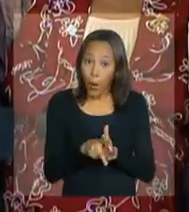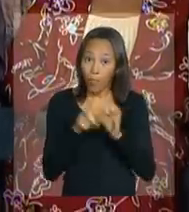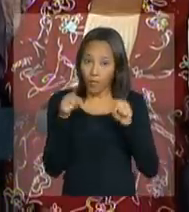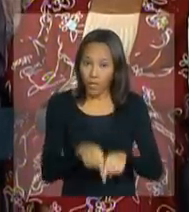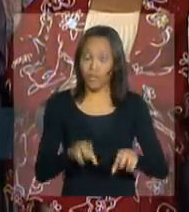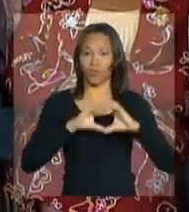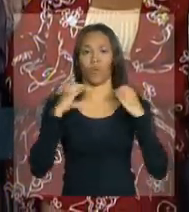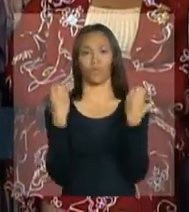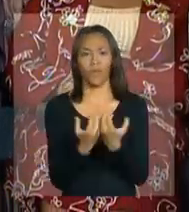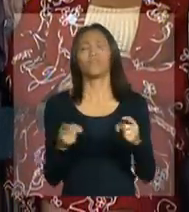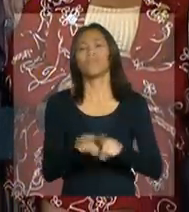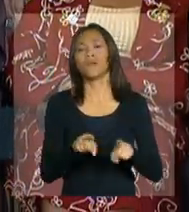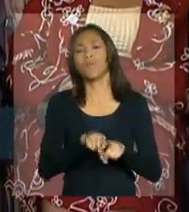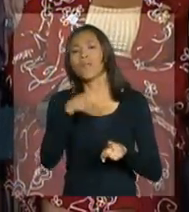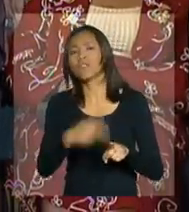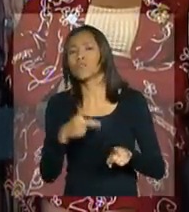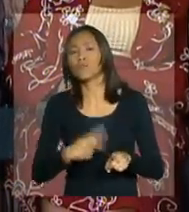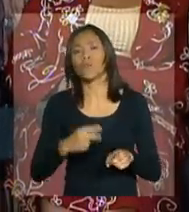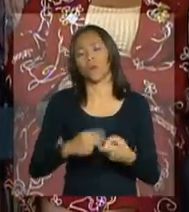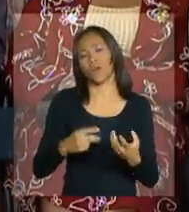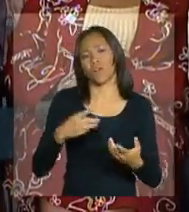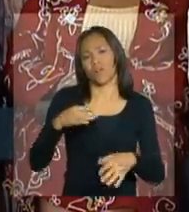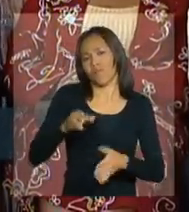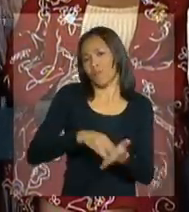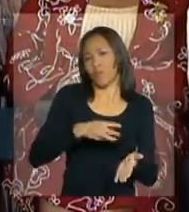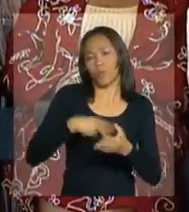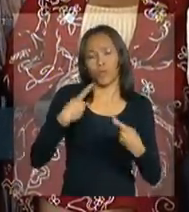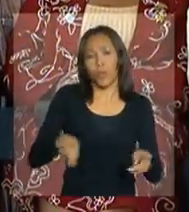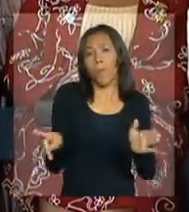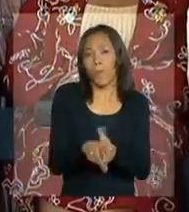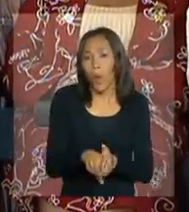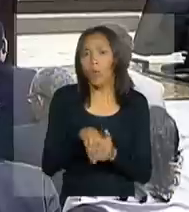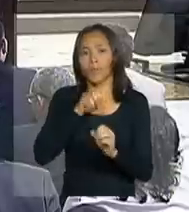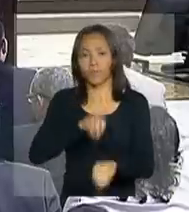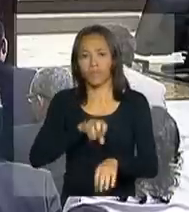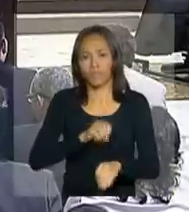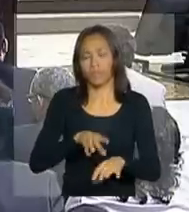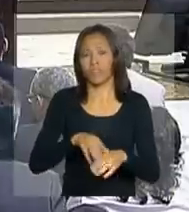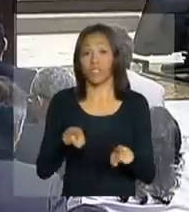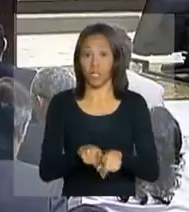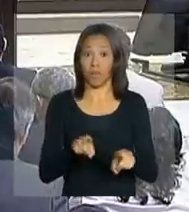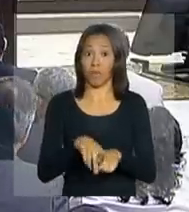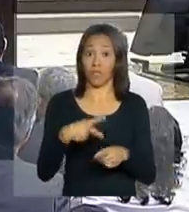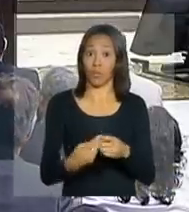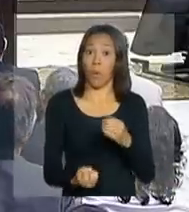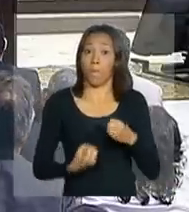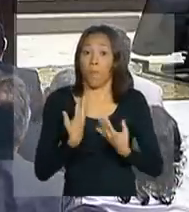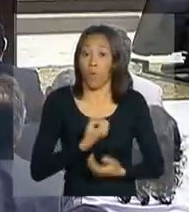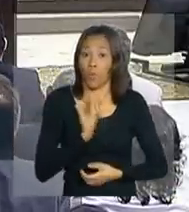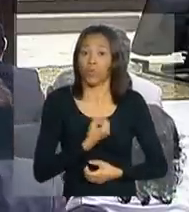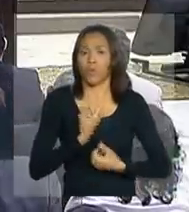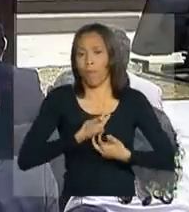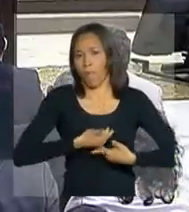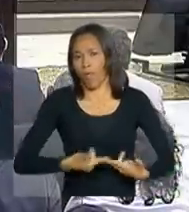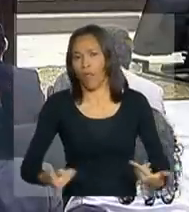seus processos próprios de ensino aprendizagem e as suas formas de produção de